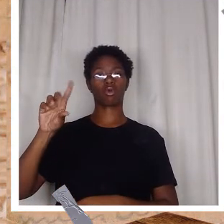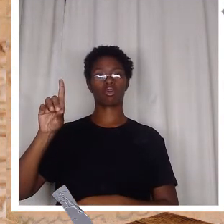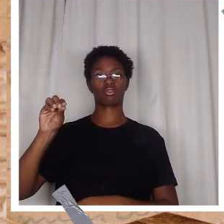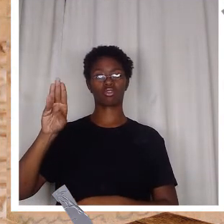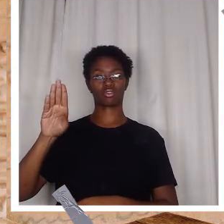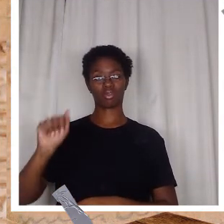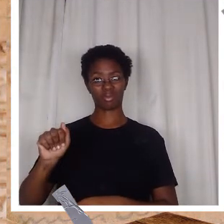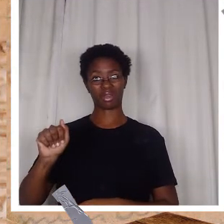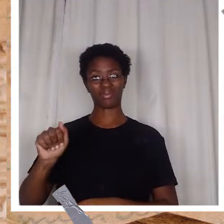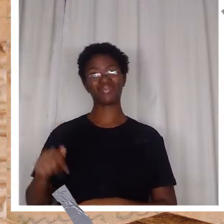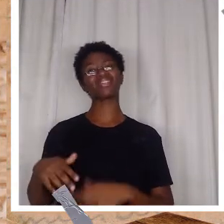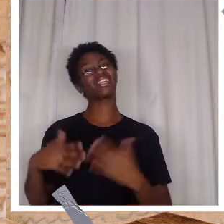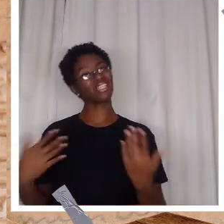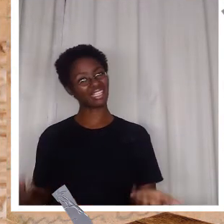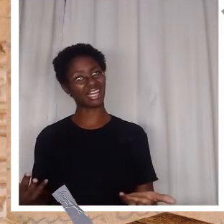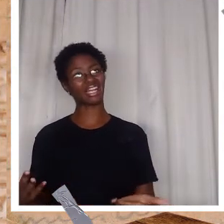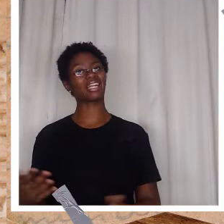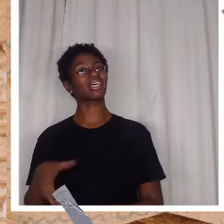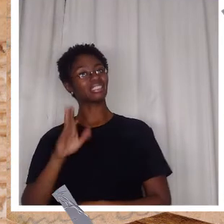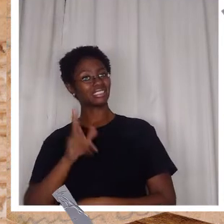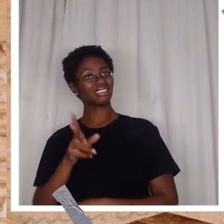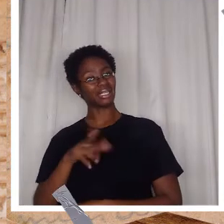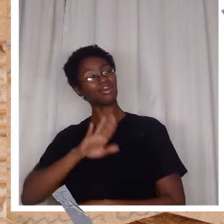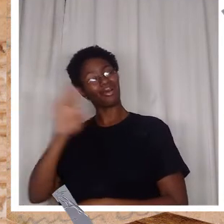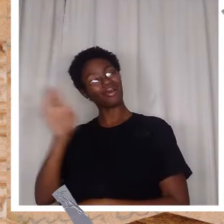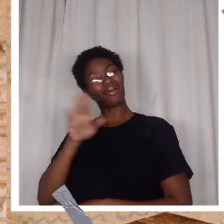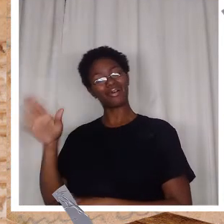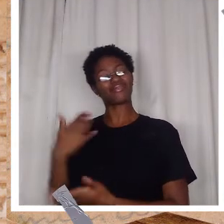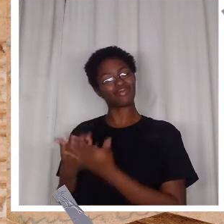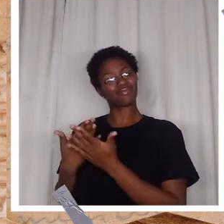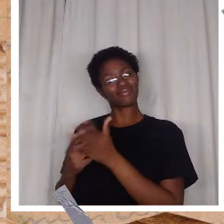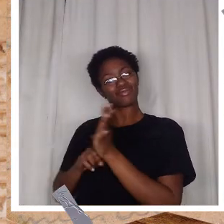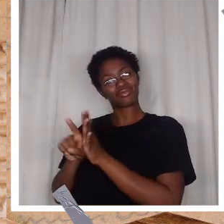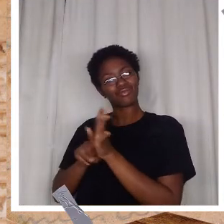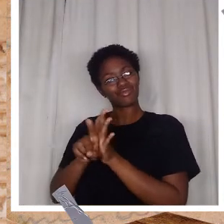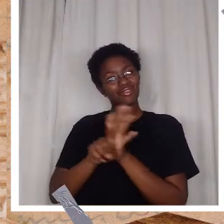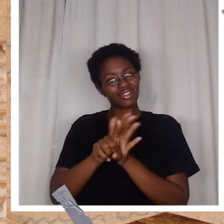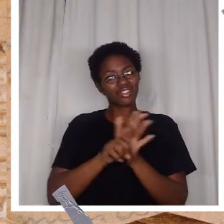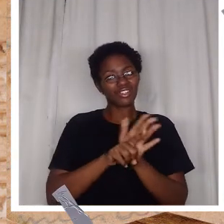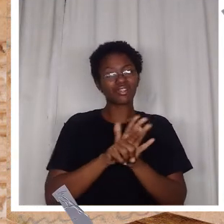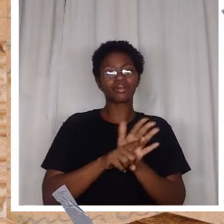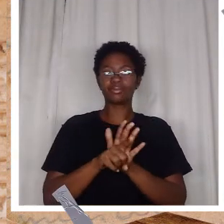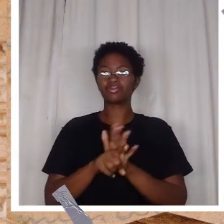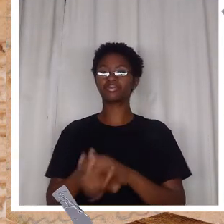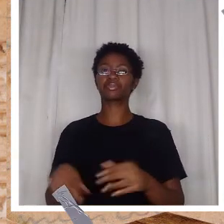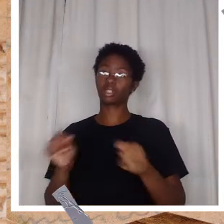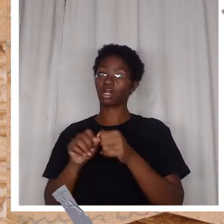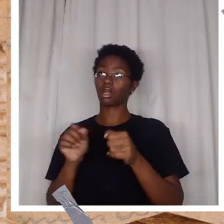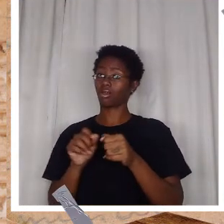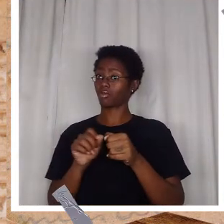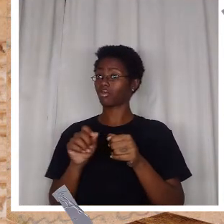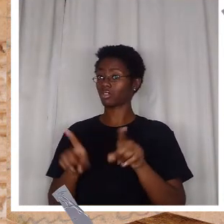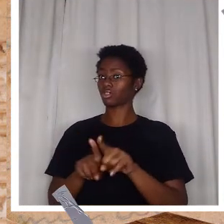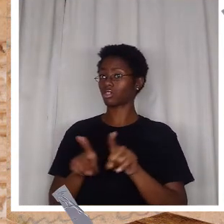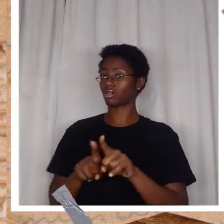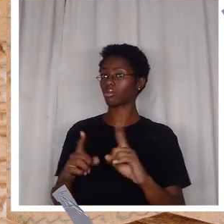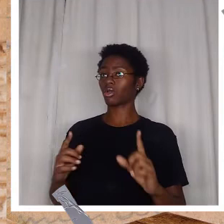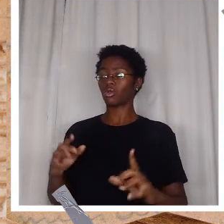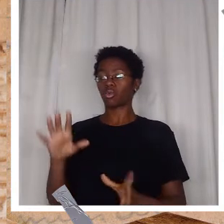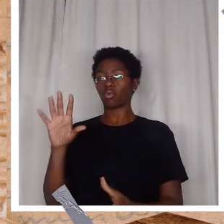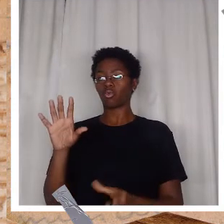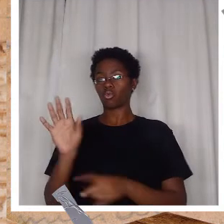eu querendo minimizar aí os feitos de Sabrina. E apenas o média-metragem Rainha, que ela lançou